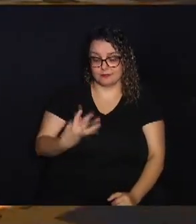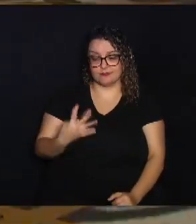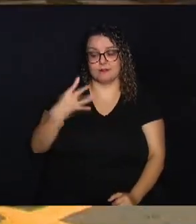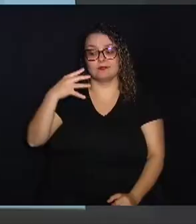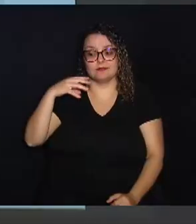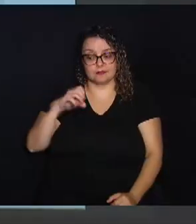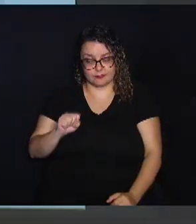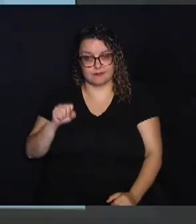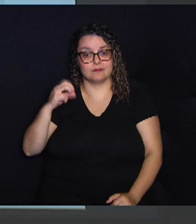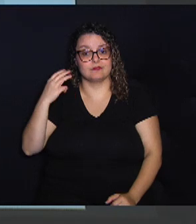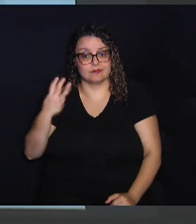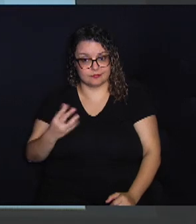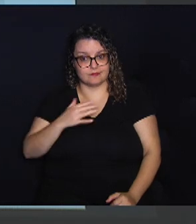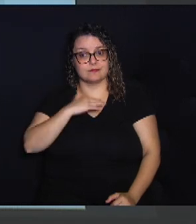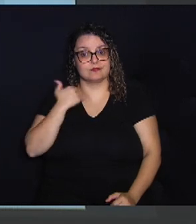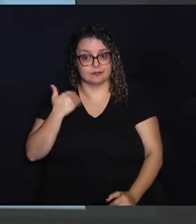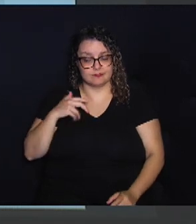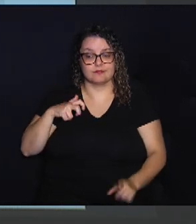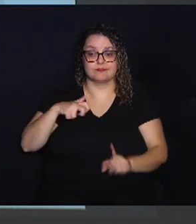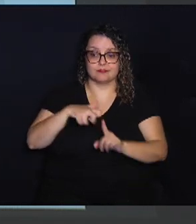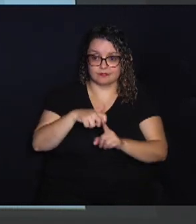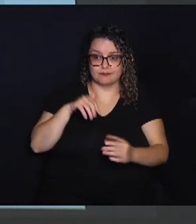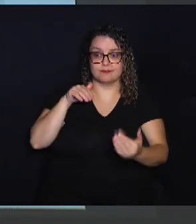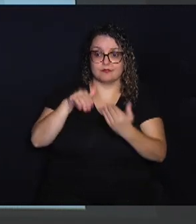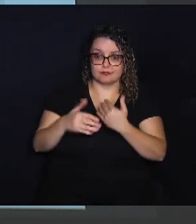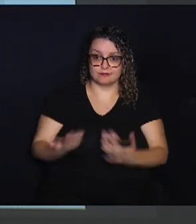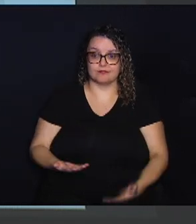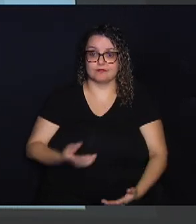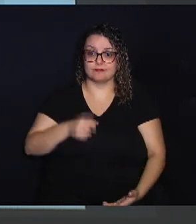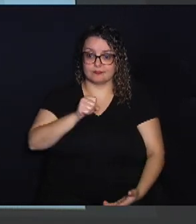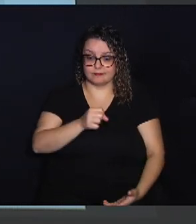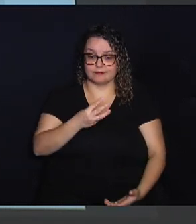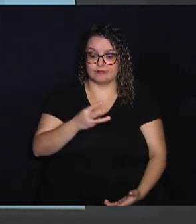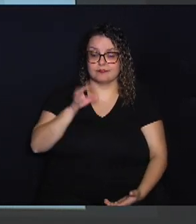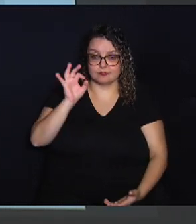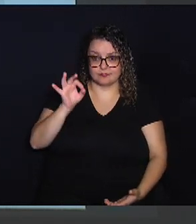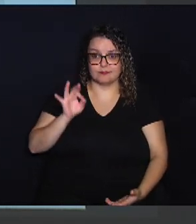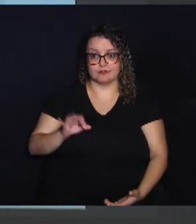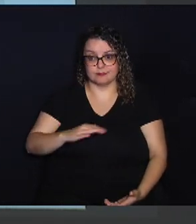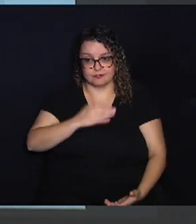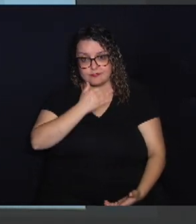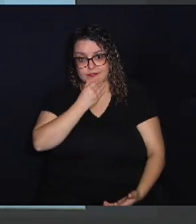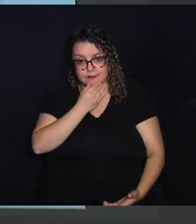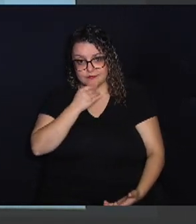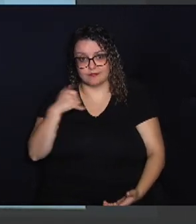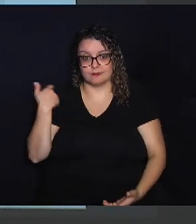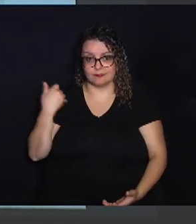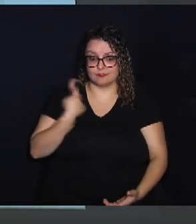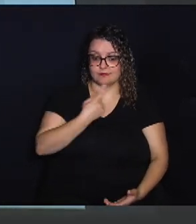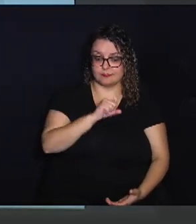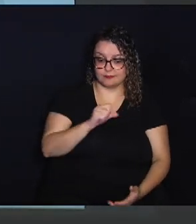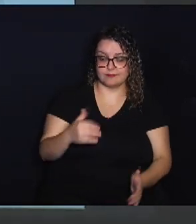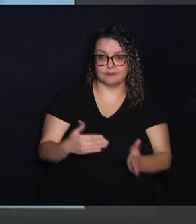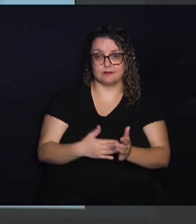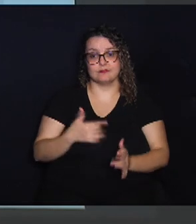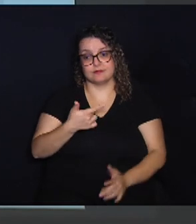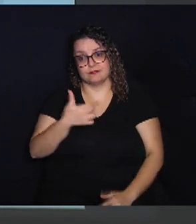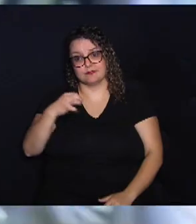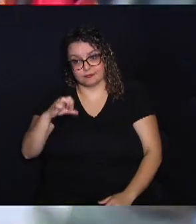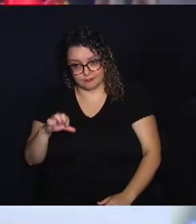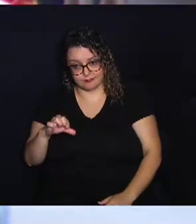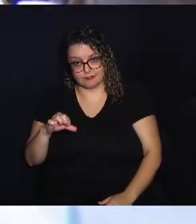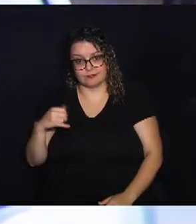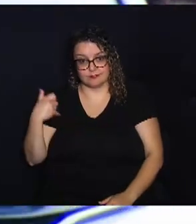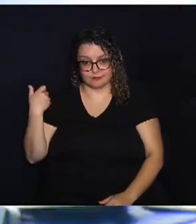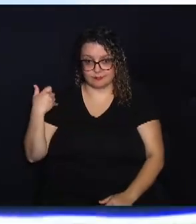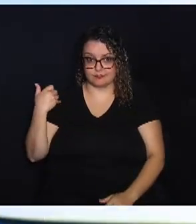1.483 mortes no trânsito. 83% dos óbitos são homens, na faixa etária de 18 a 29 anos. E